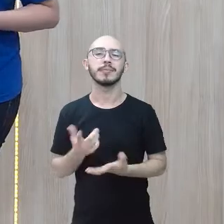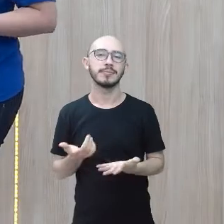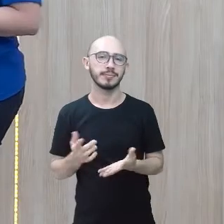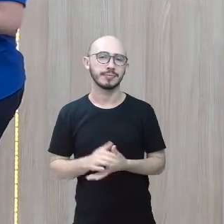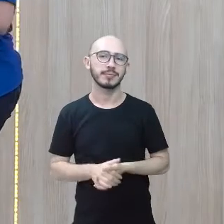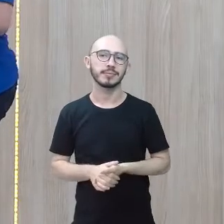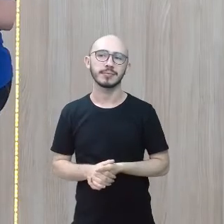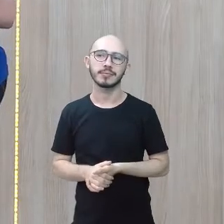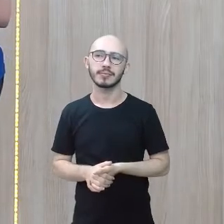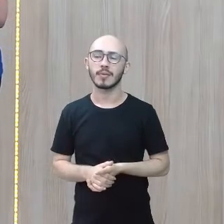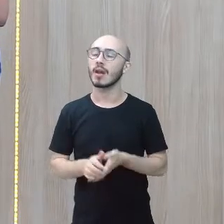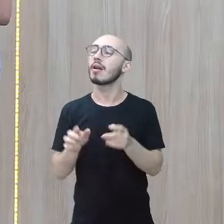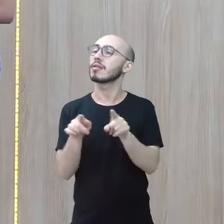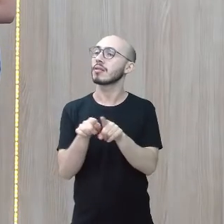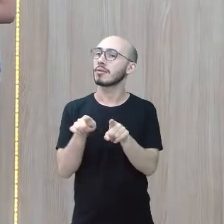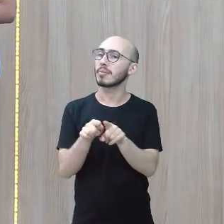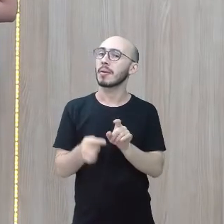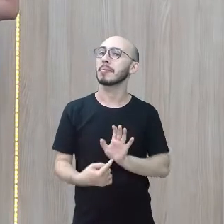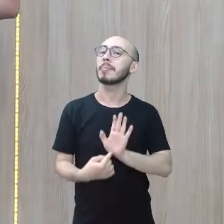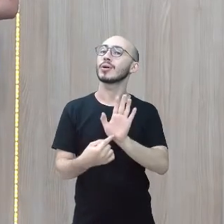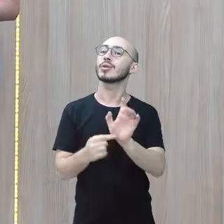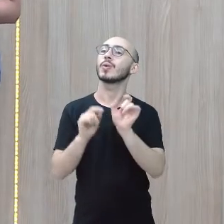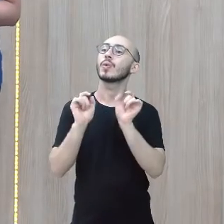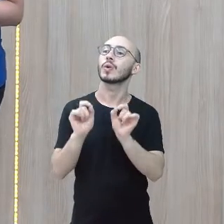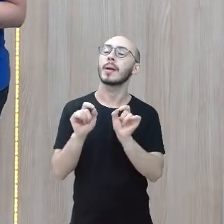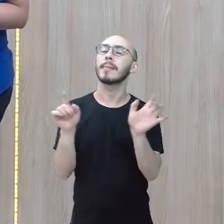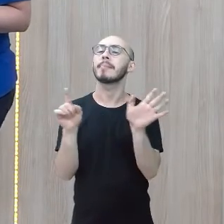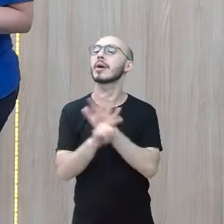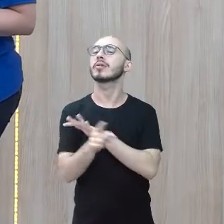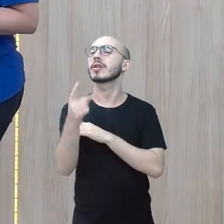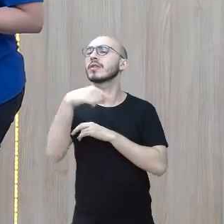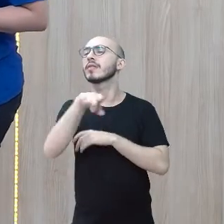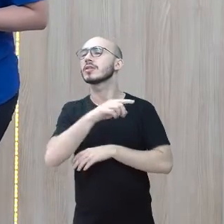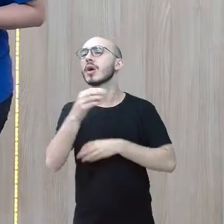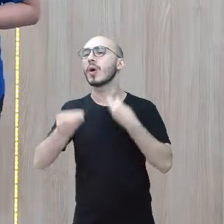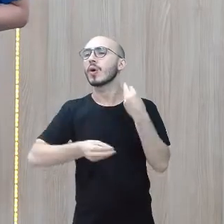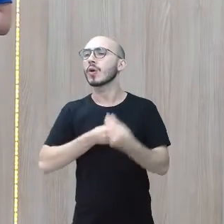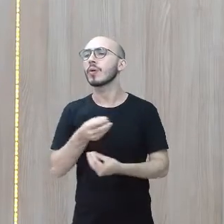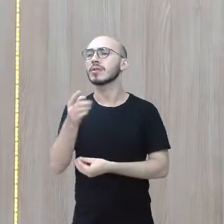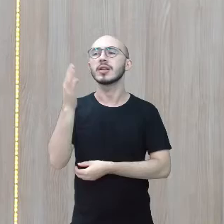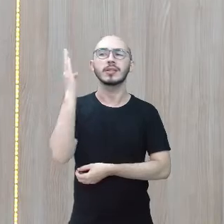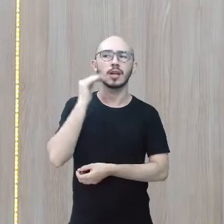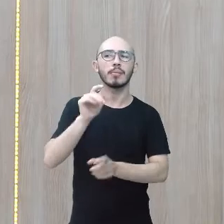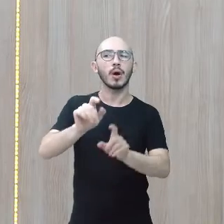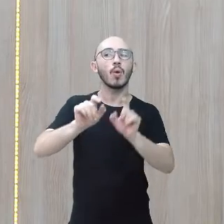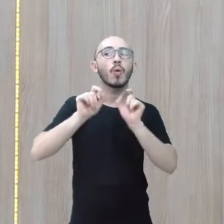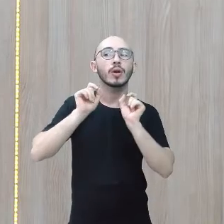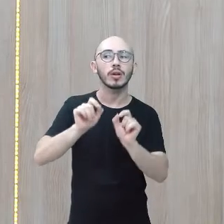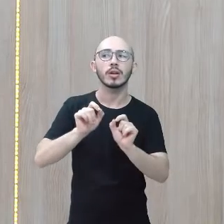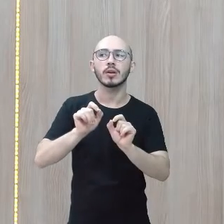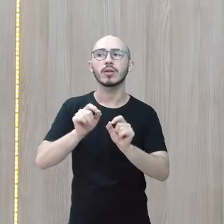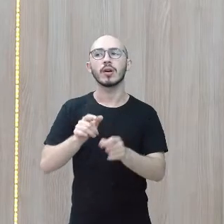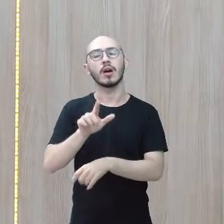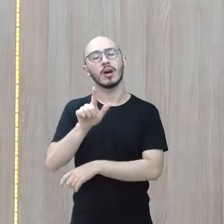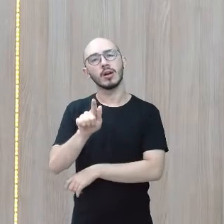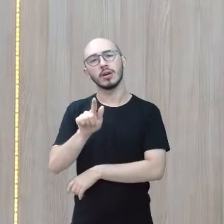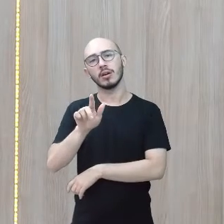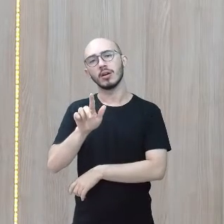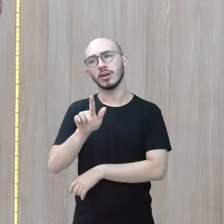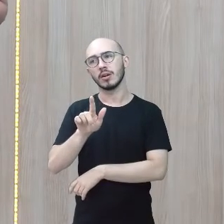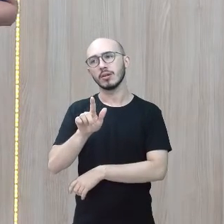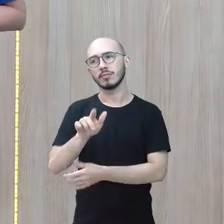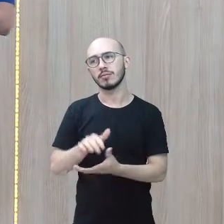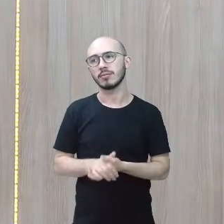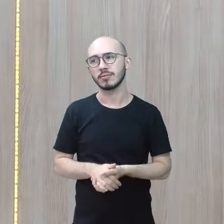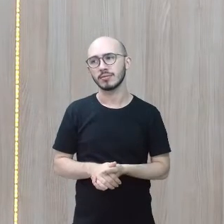tá bom? Uma situação que a gente colocou foi perguntando para você se você sabia o que era o nome Google, né? Por que